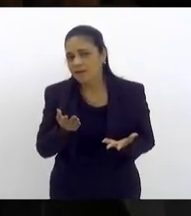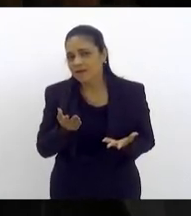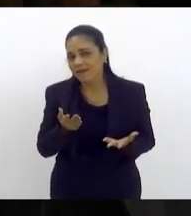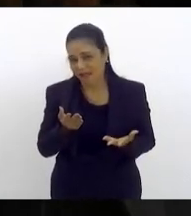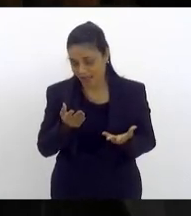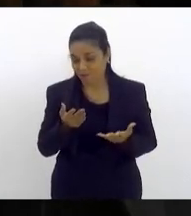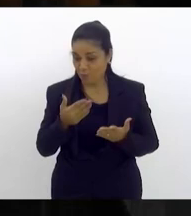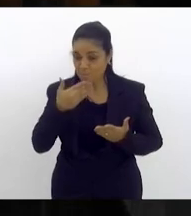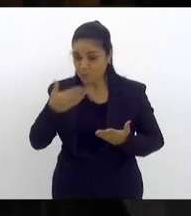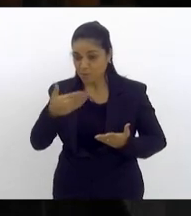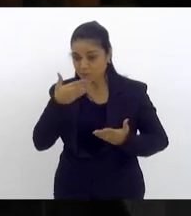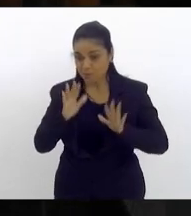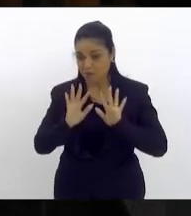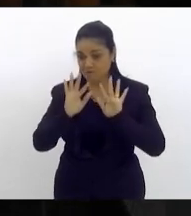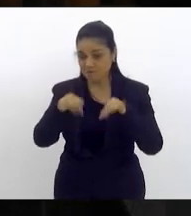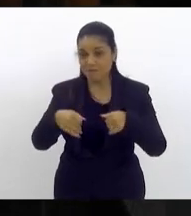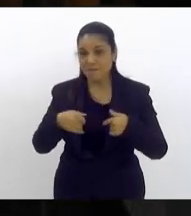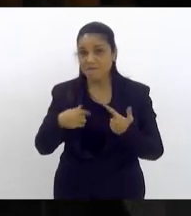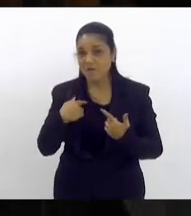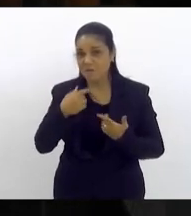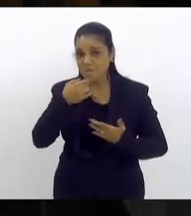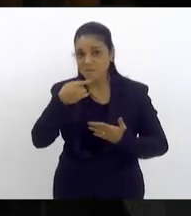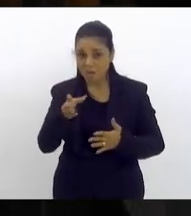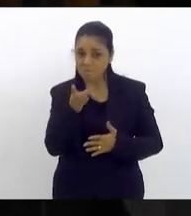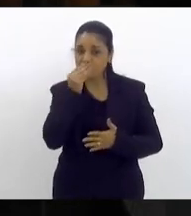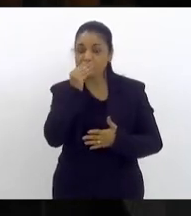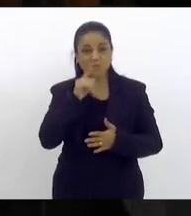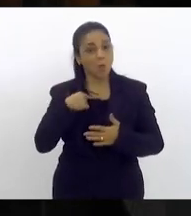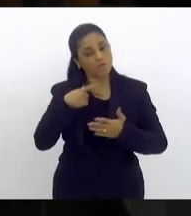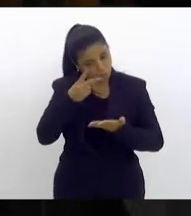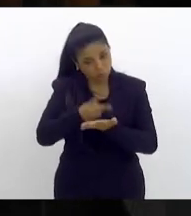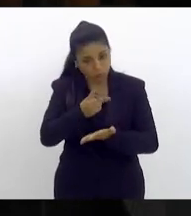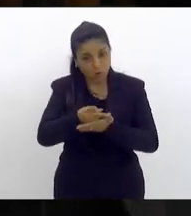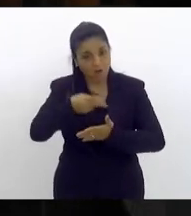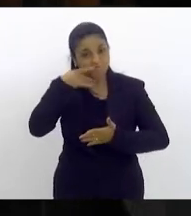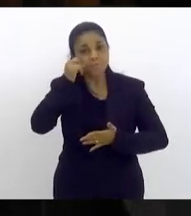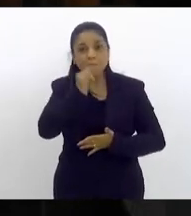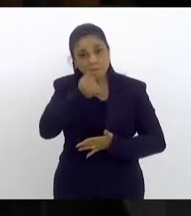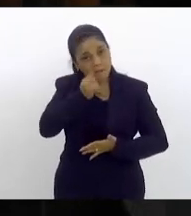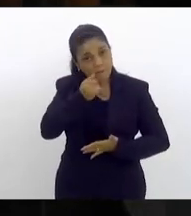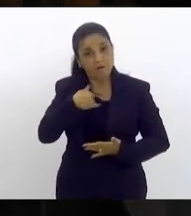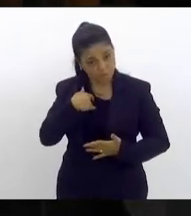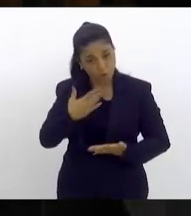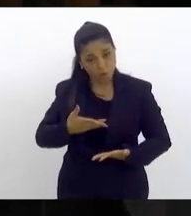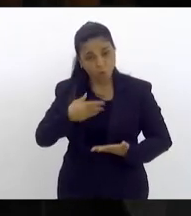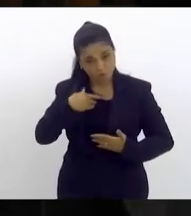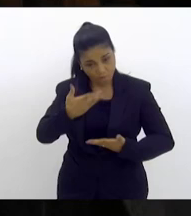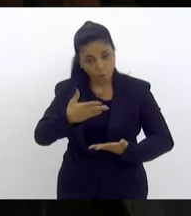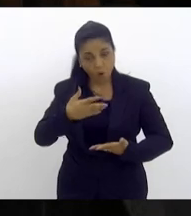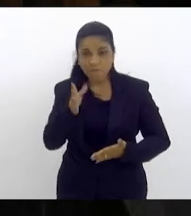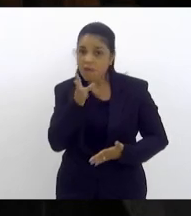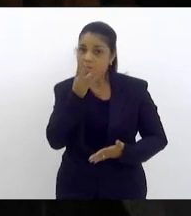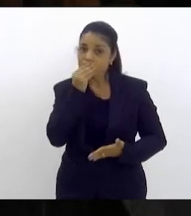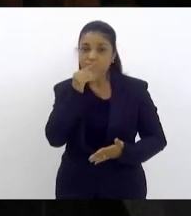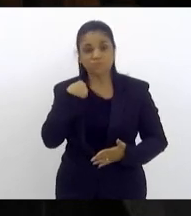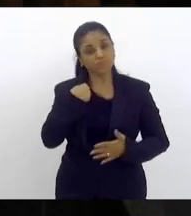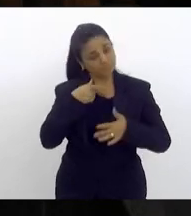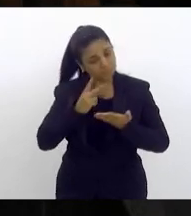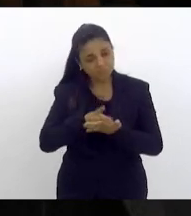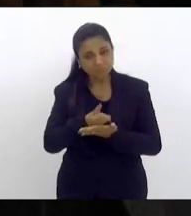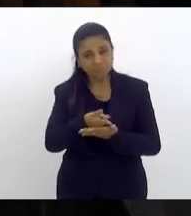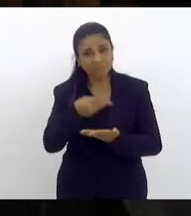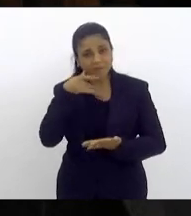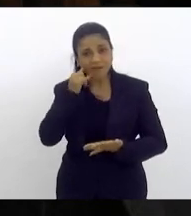o discurso ele ficou desesperados estão querendo me escalar no cinema mas eu vou continuar falando Deputado vossa excelência não vem me calar no Regimento não vou continuar falando